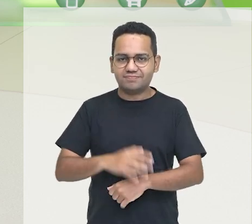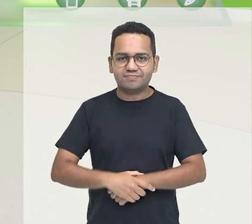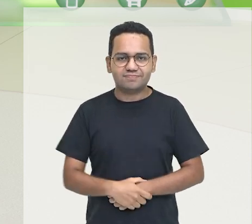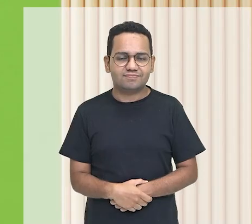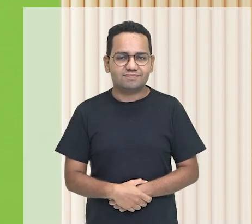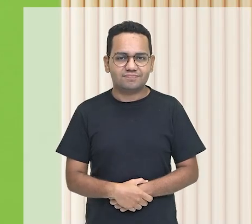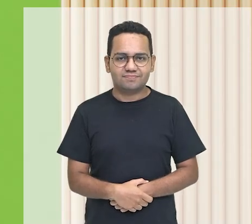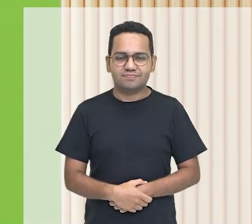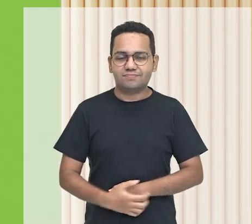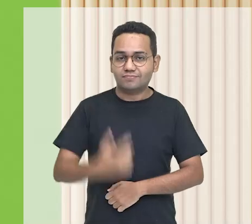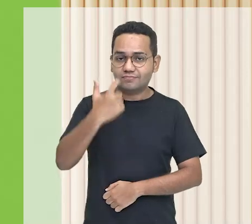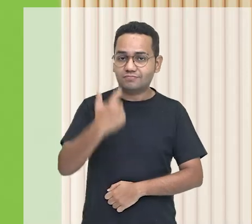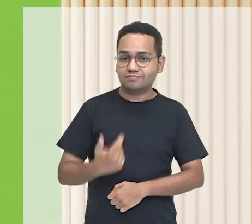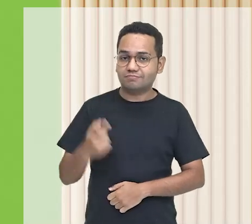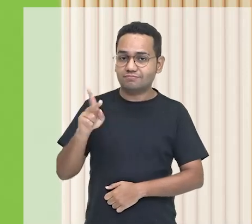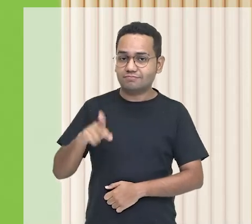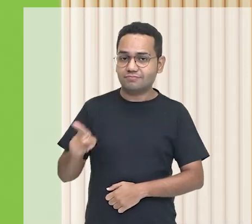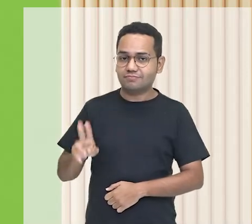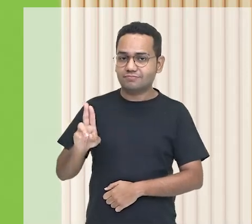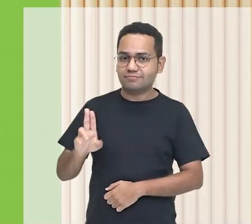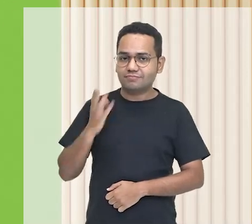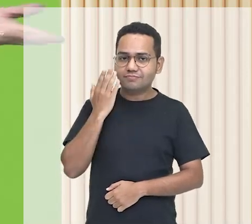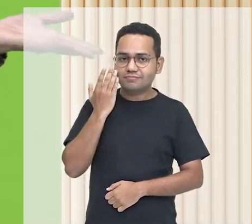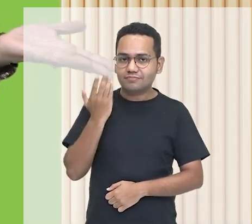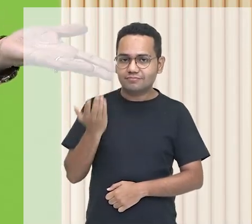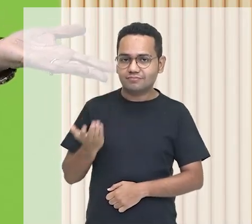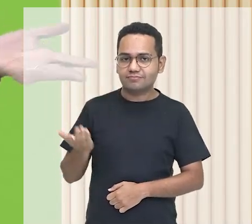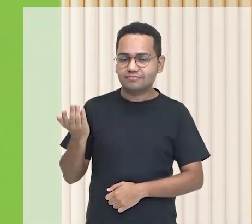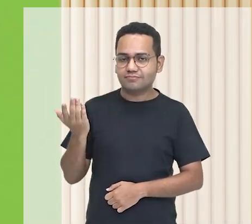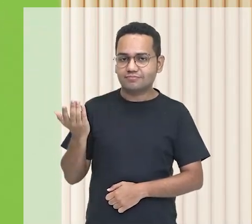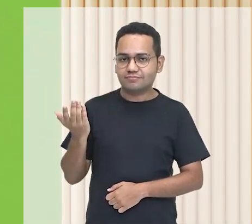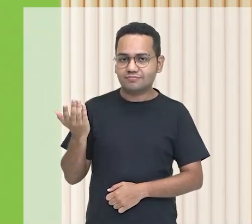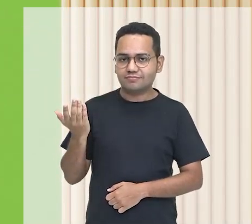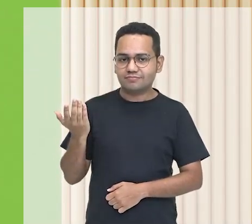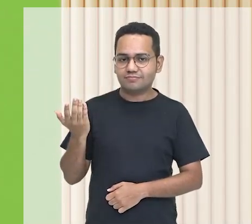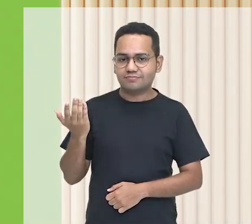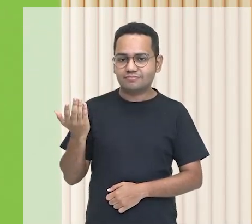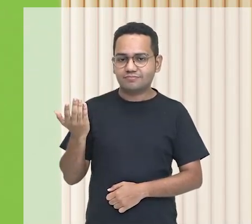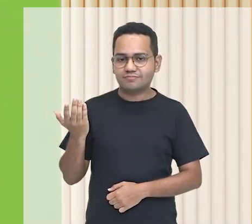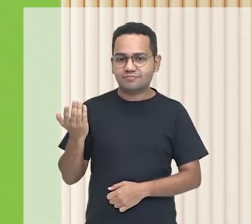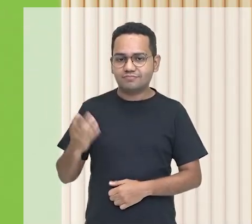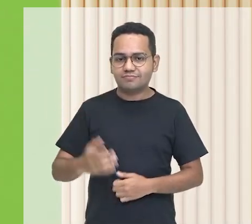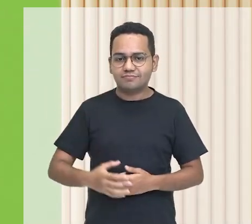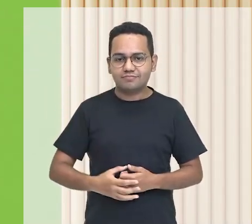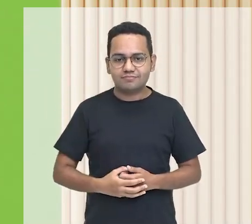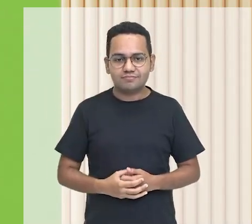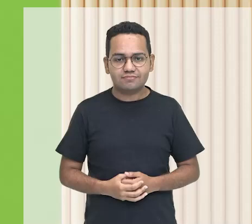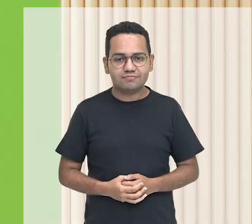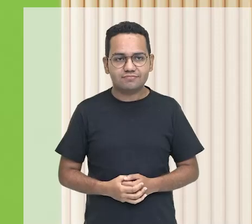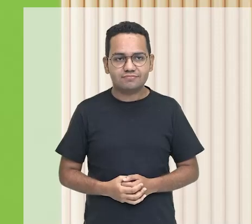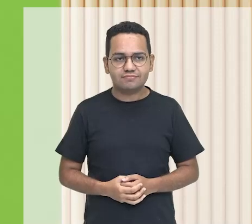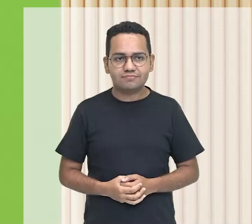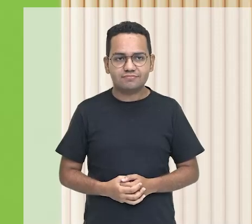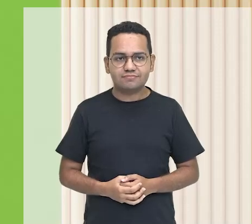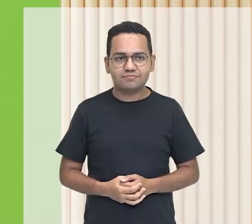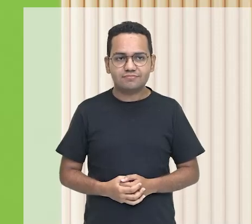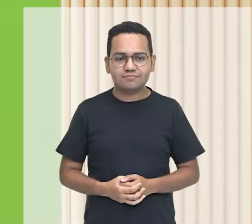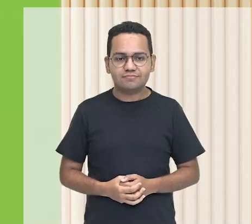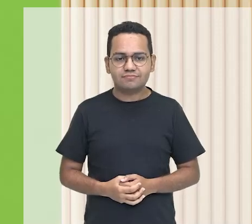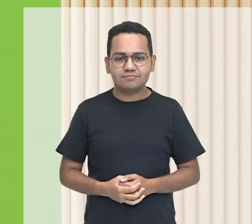física. Eu sou a professora Risolda Farias, do componente curricular de